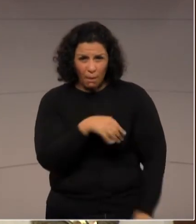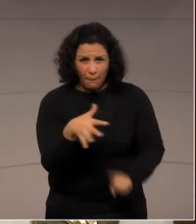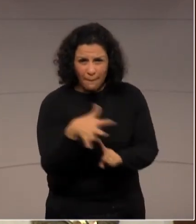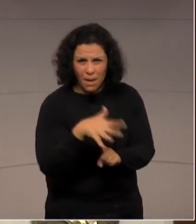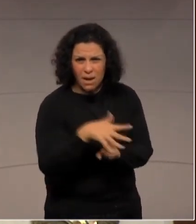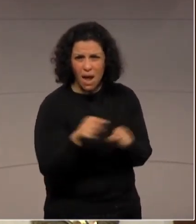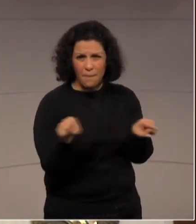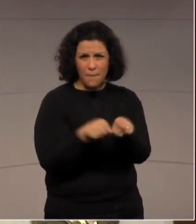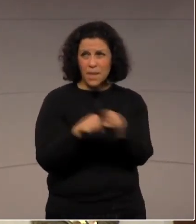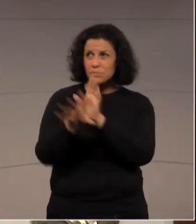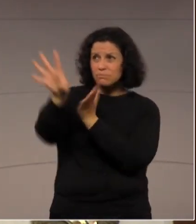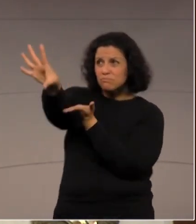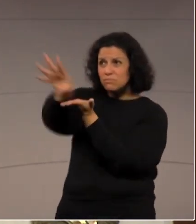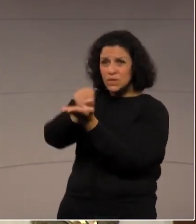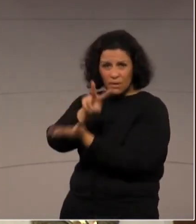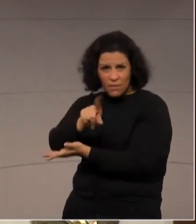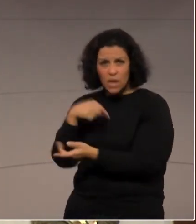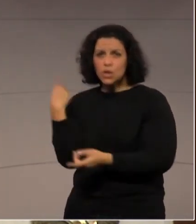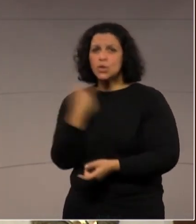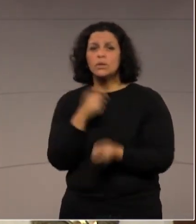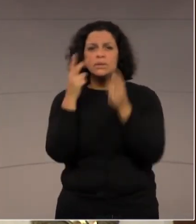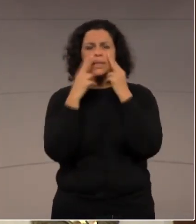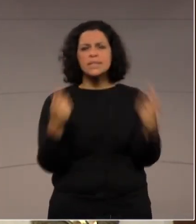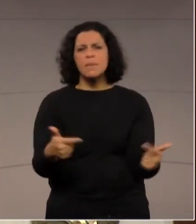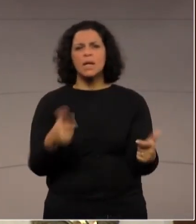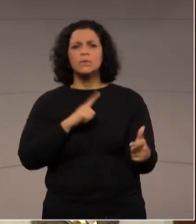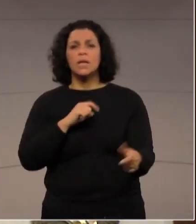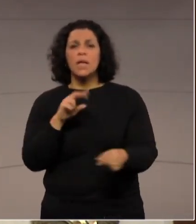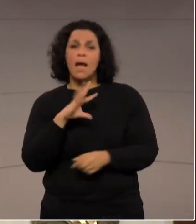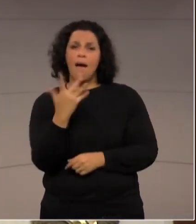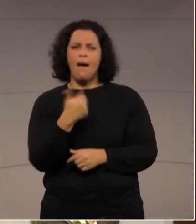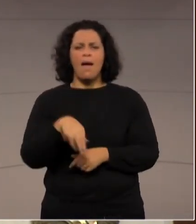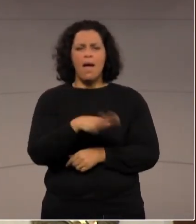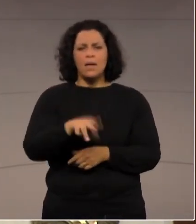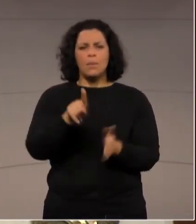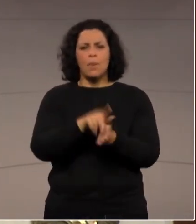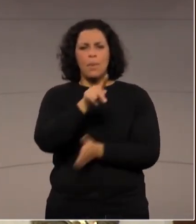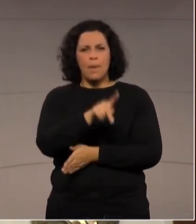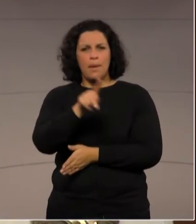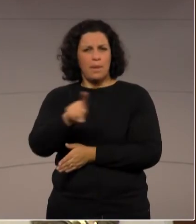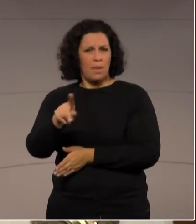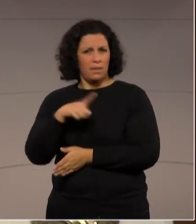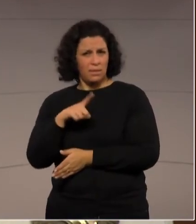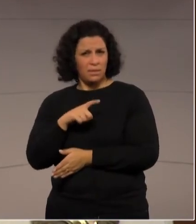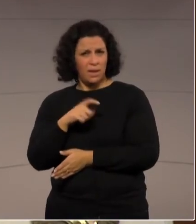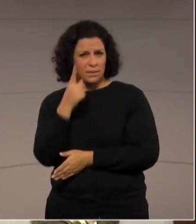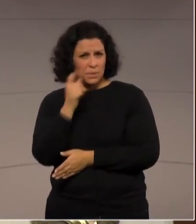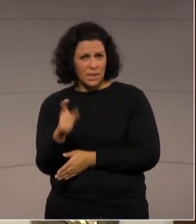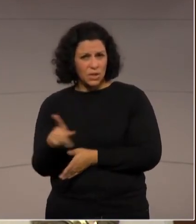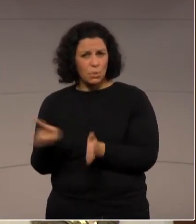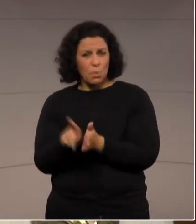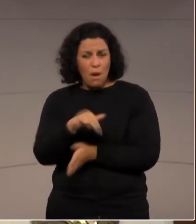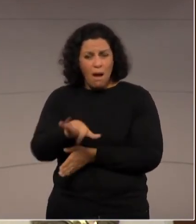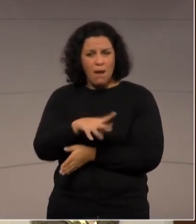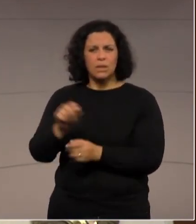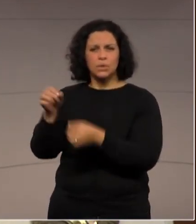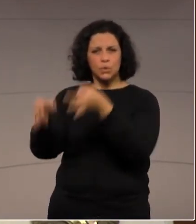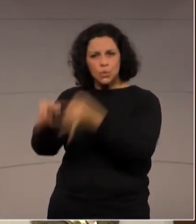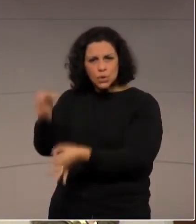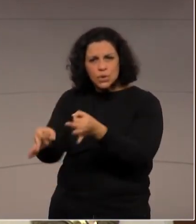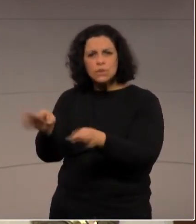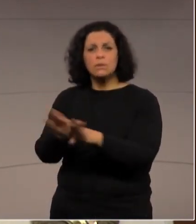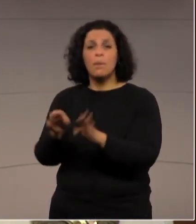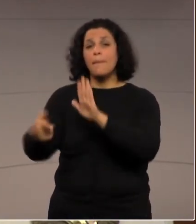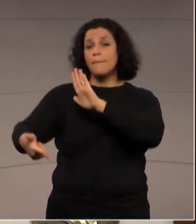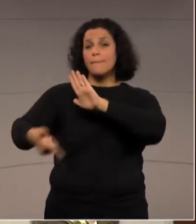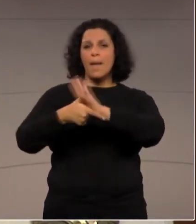falam que temos a melhor expertise nas upps pode ser parte jurídica pode ser lá